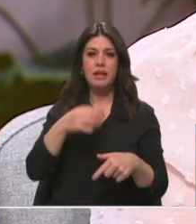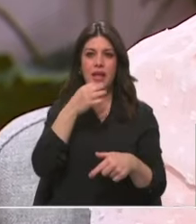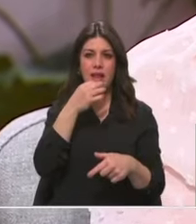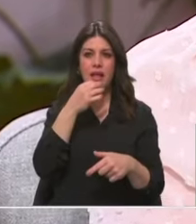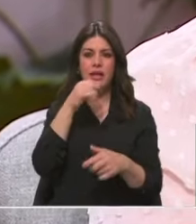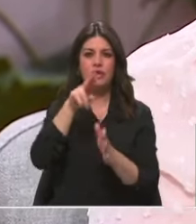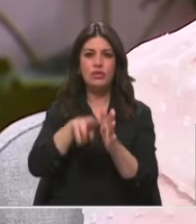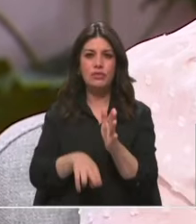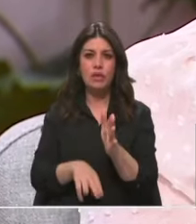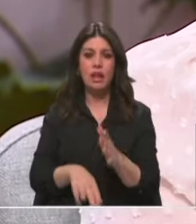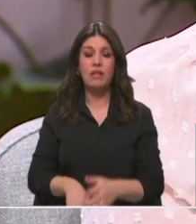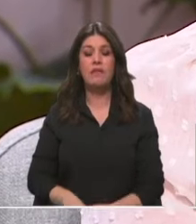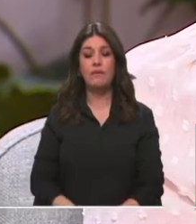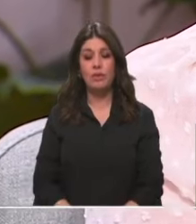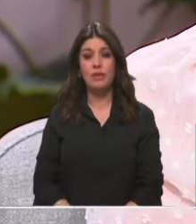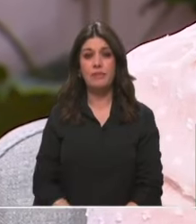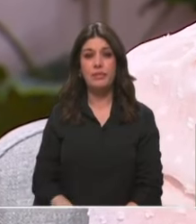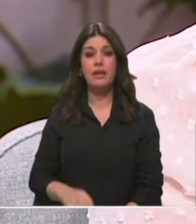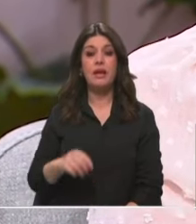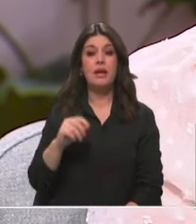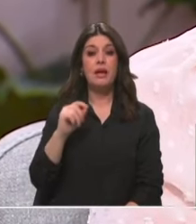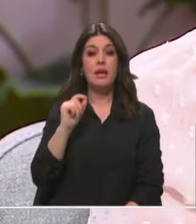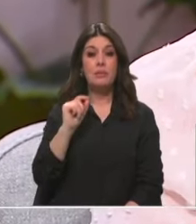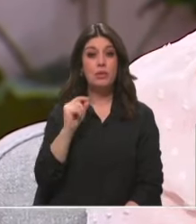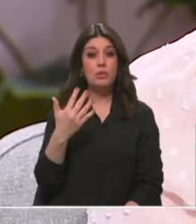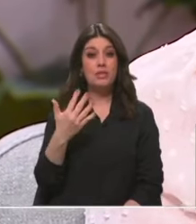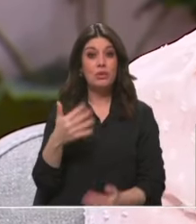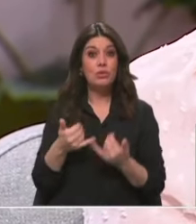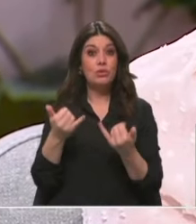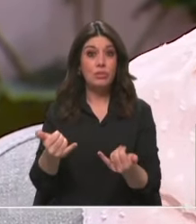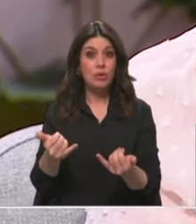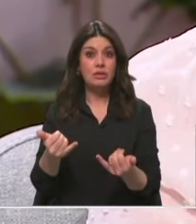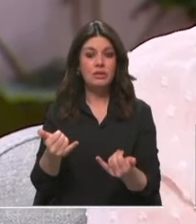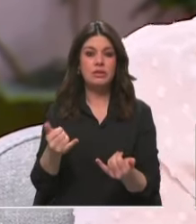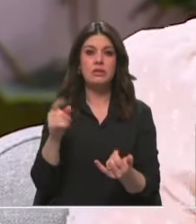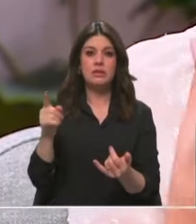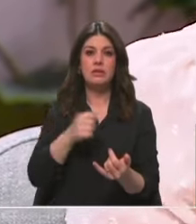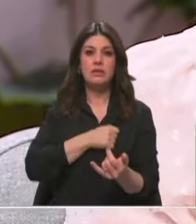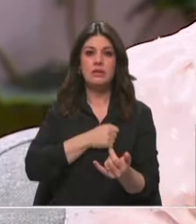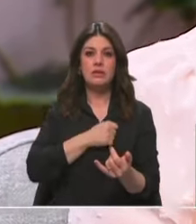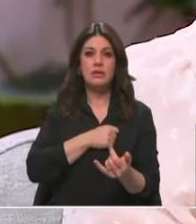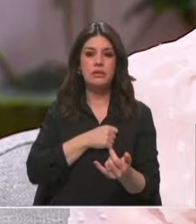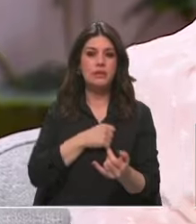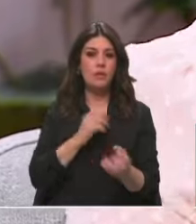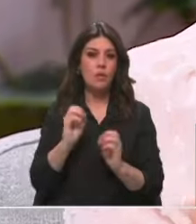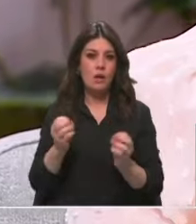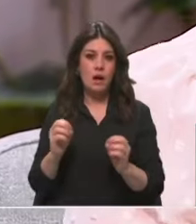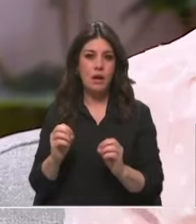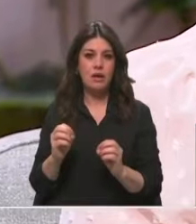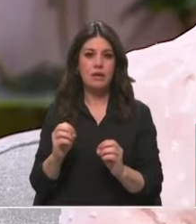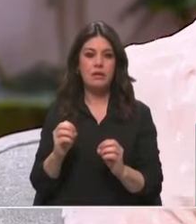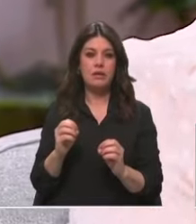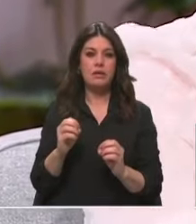espaço de 5 minutos quando a médica disse que não havia batimentos cardíacos houve aqueles minutos de choro